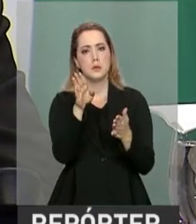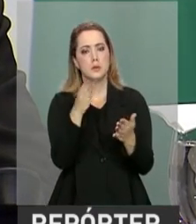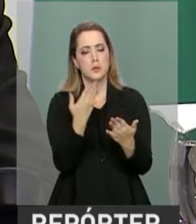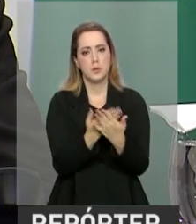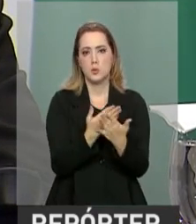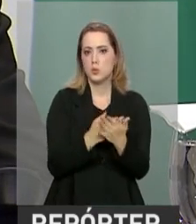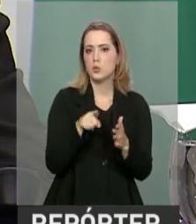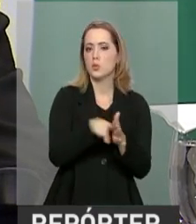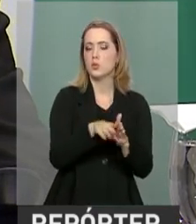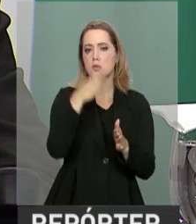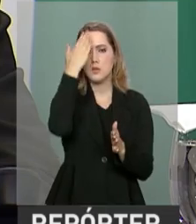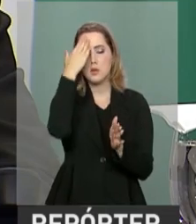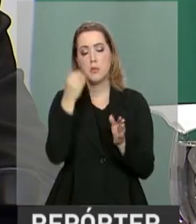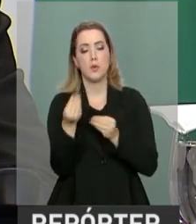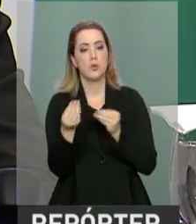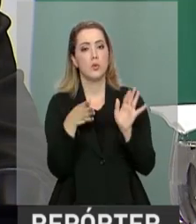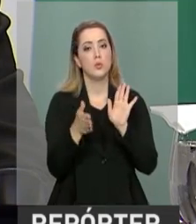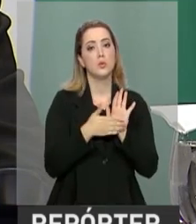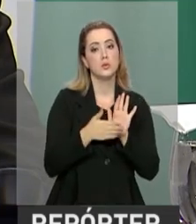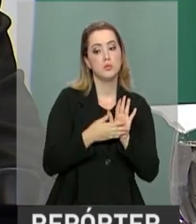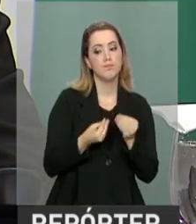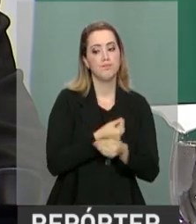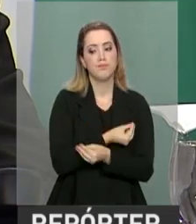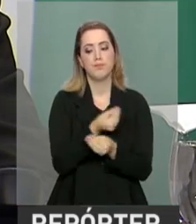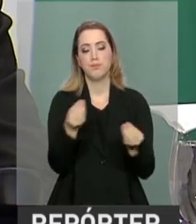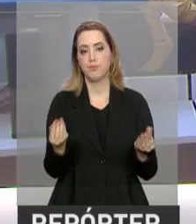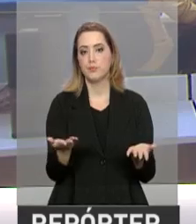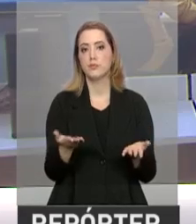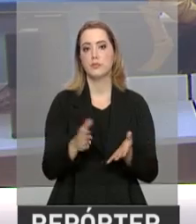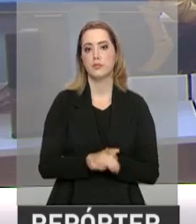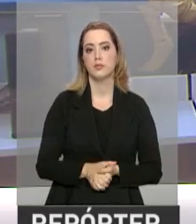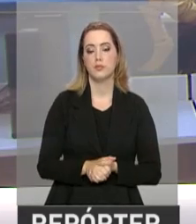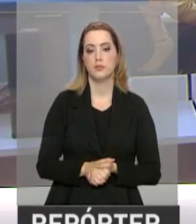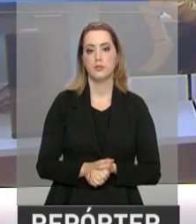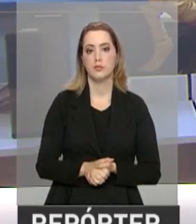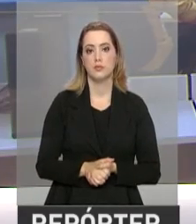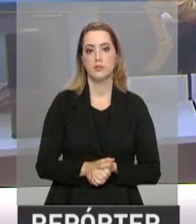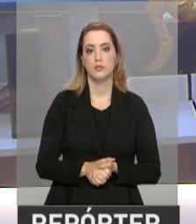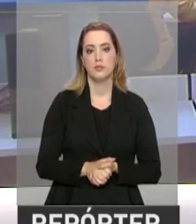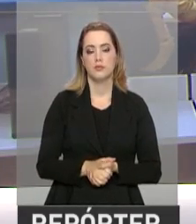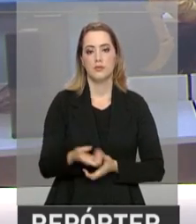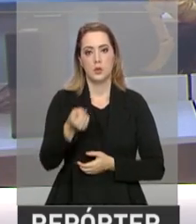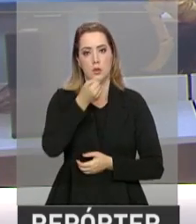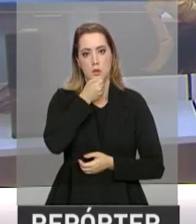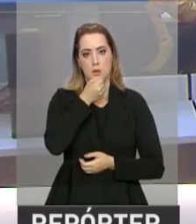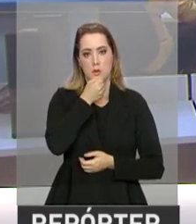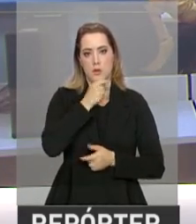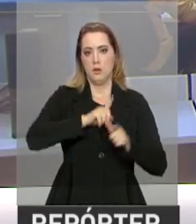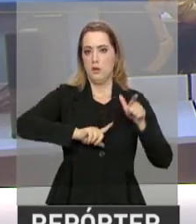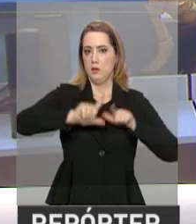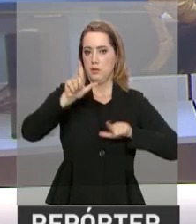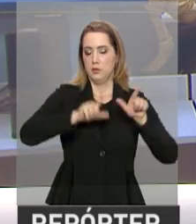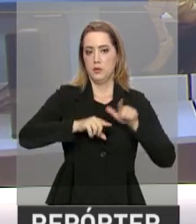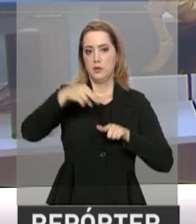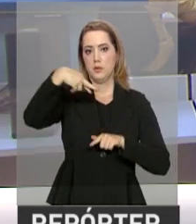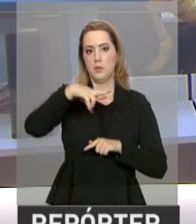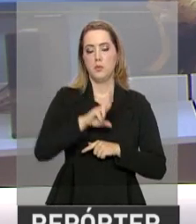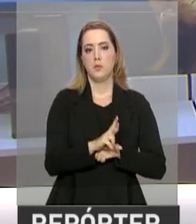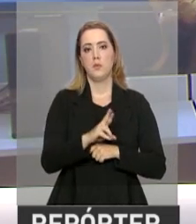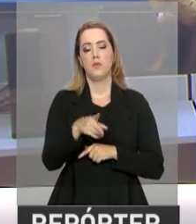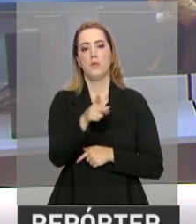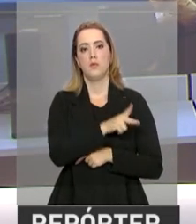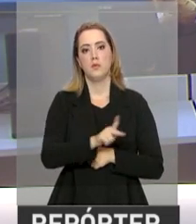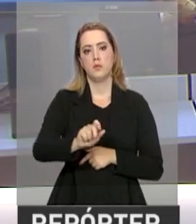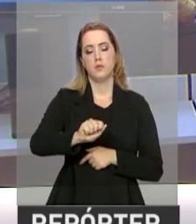formulação de propostas sobre como fazê-lo entrevista exclusiva TV NBR a presidente do